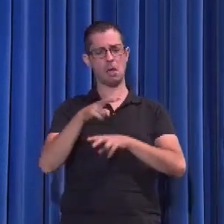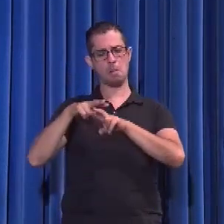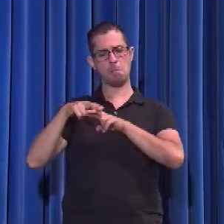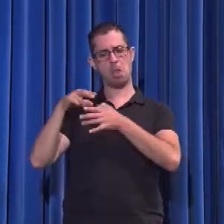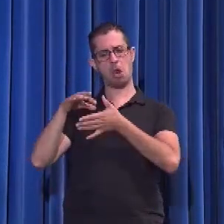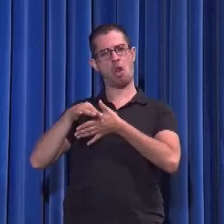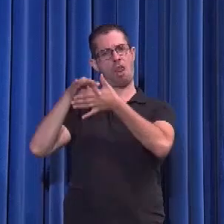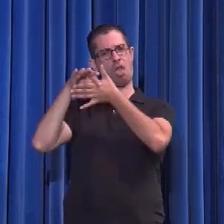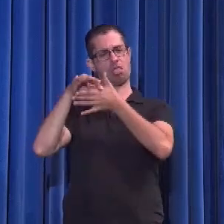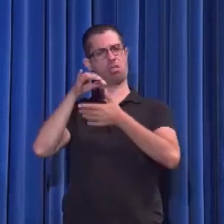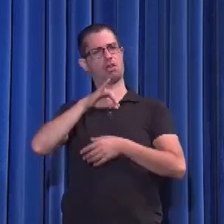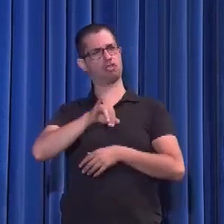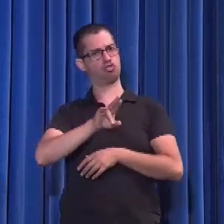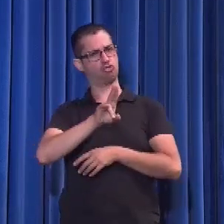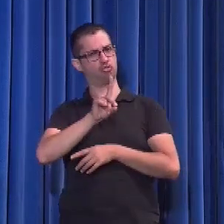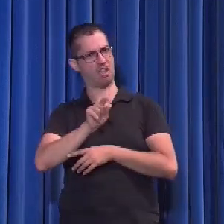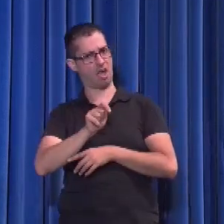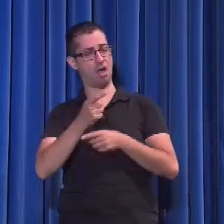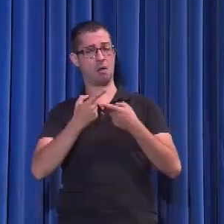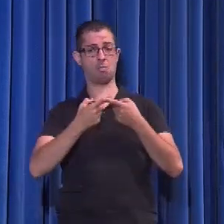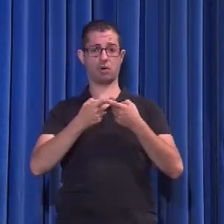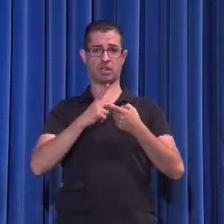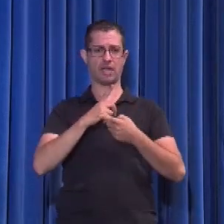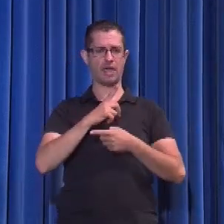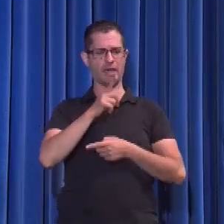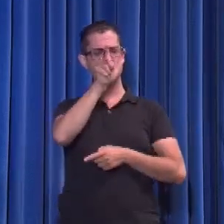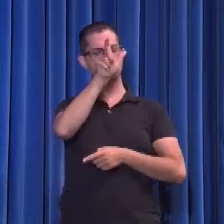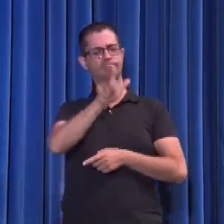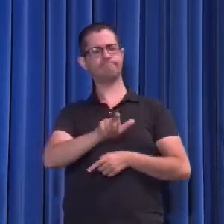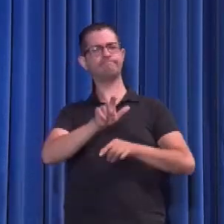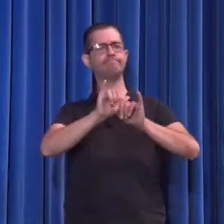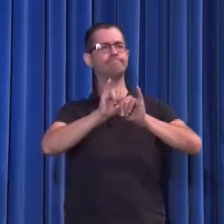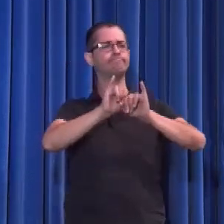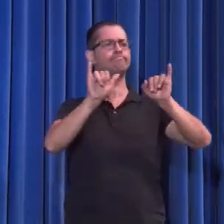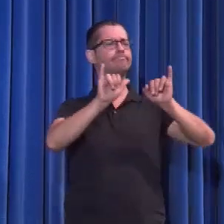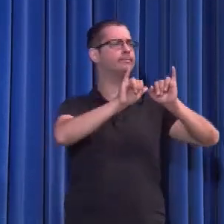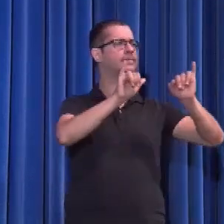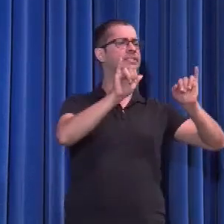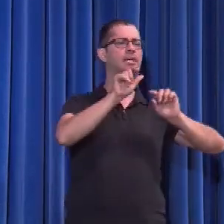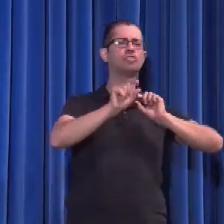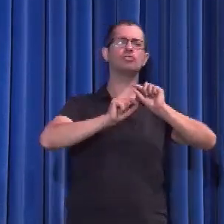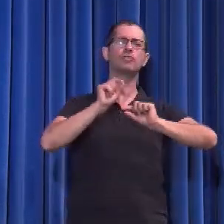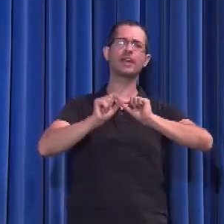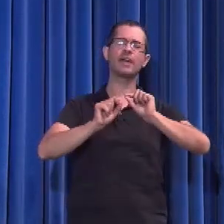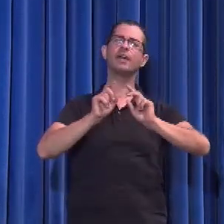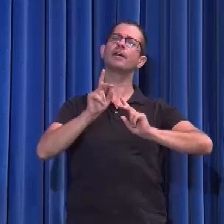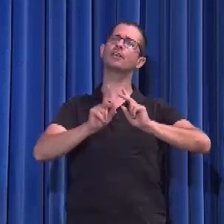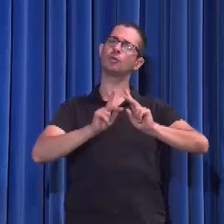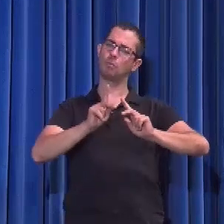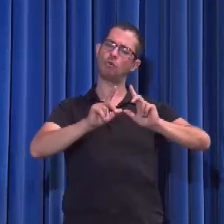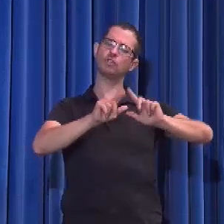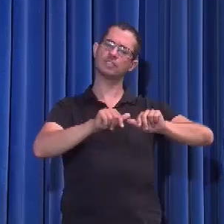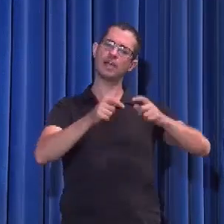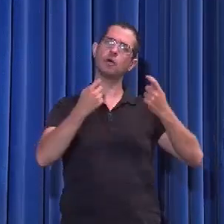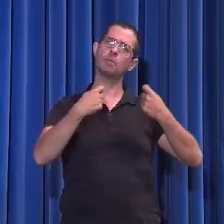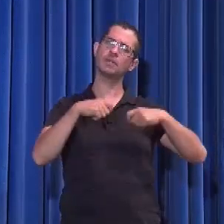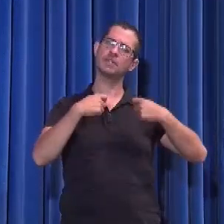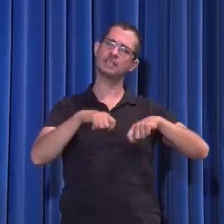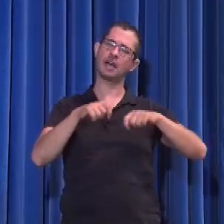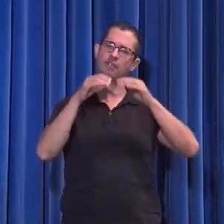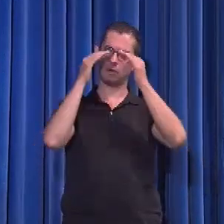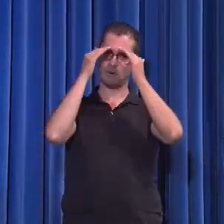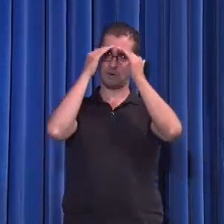quê? Porque a sua mensagem era uma mensagem que o povo de Israel deveria se submeter à